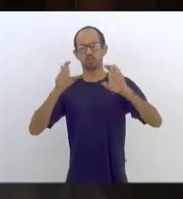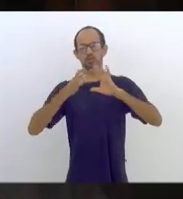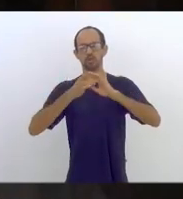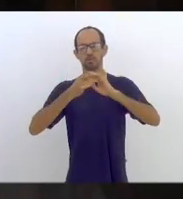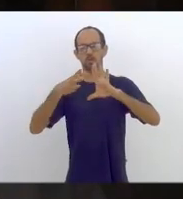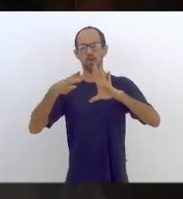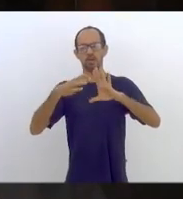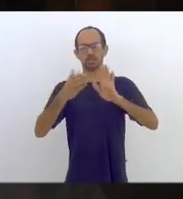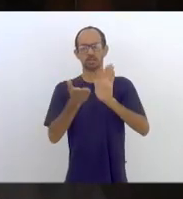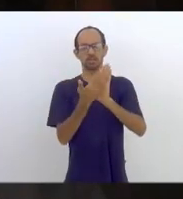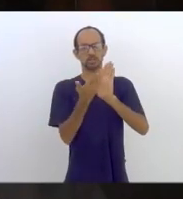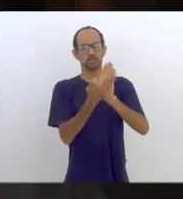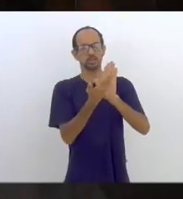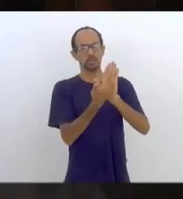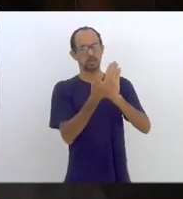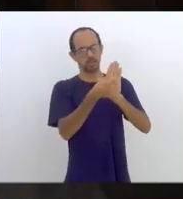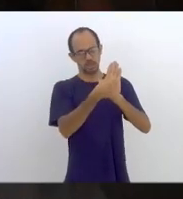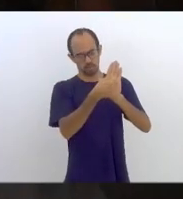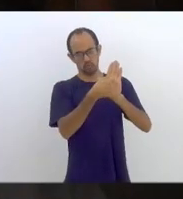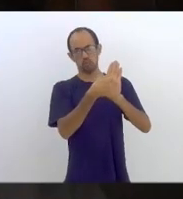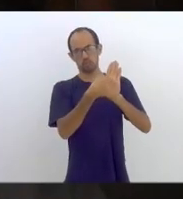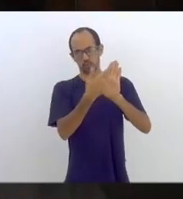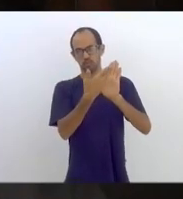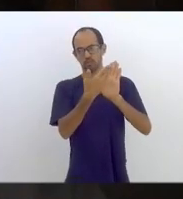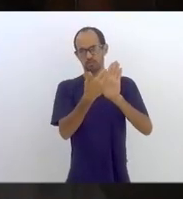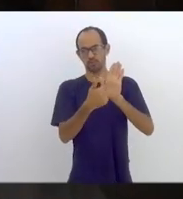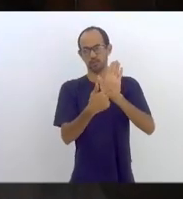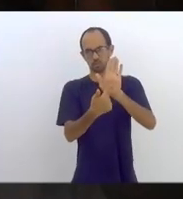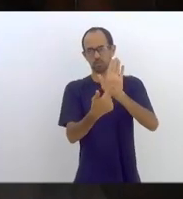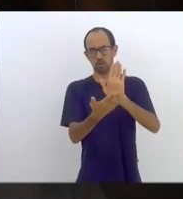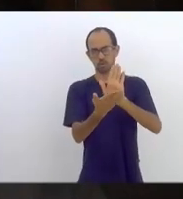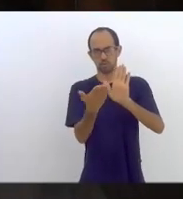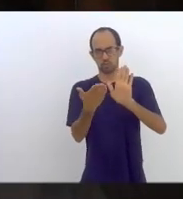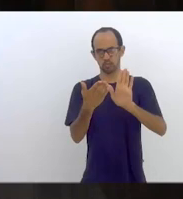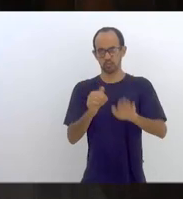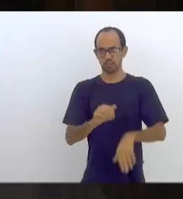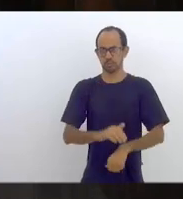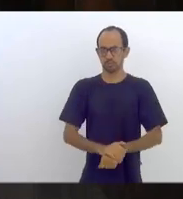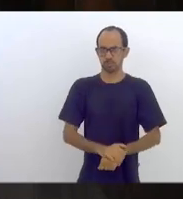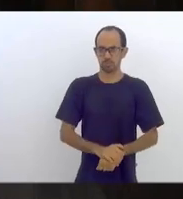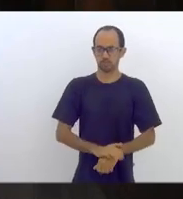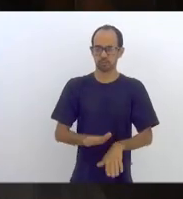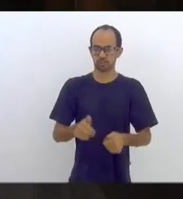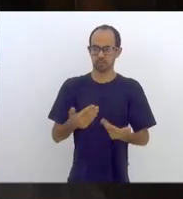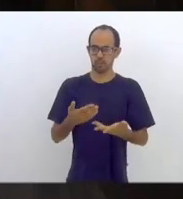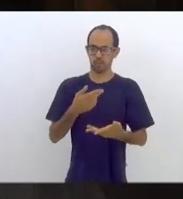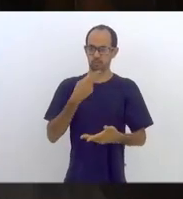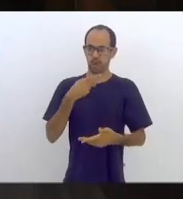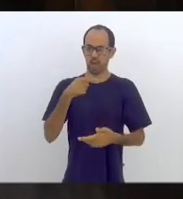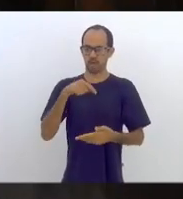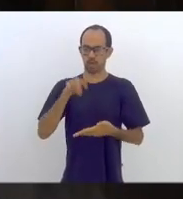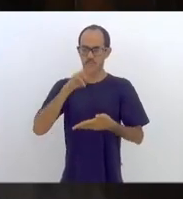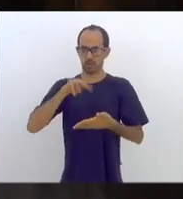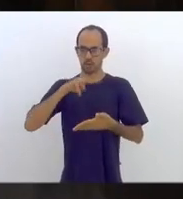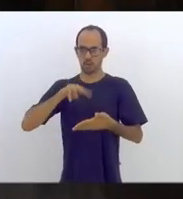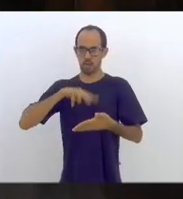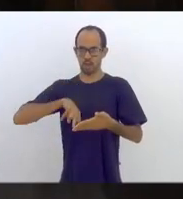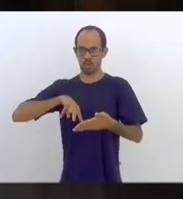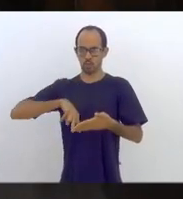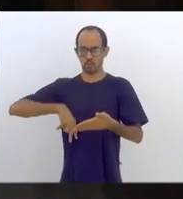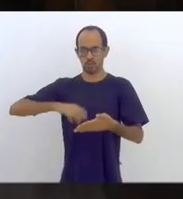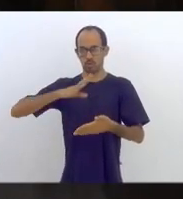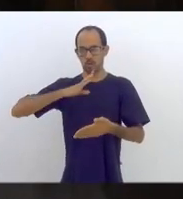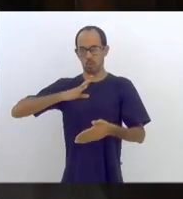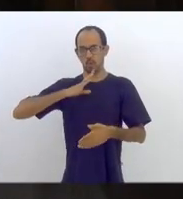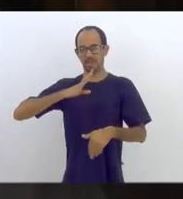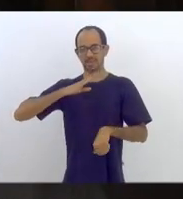neste Poder Sem pomba devo dizer que veio lendo e conhecendo a